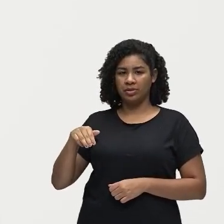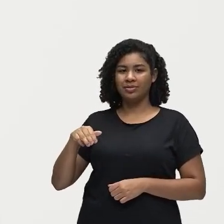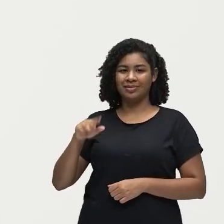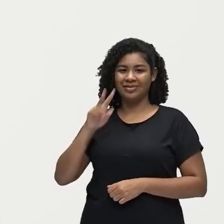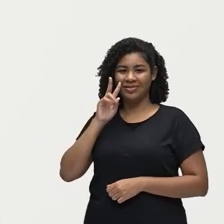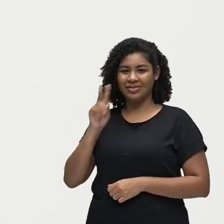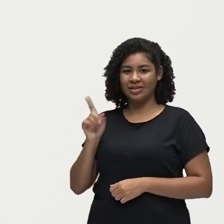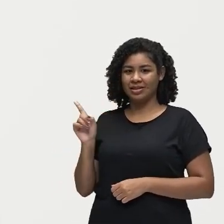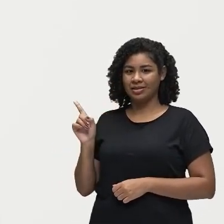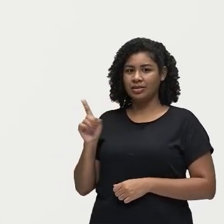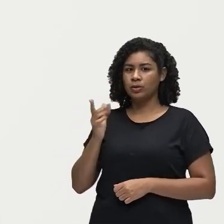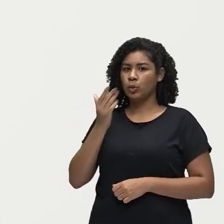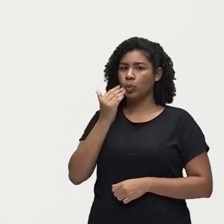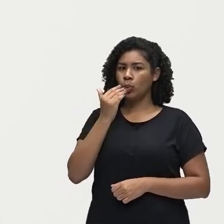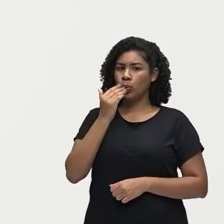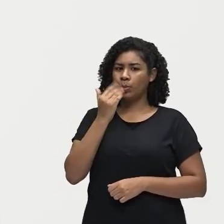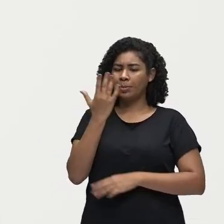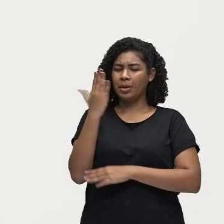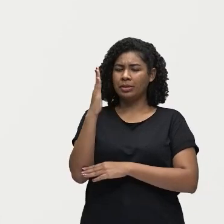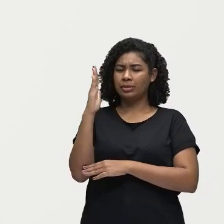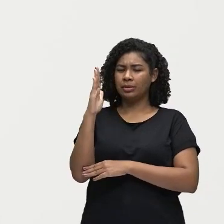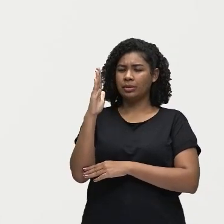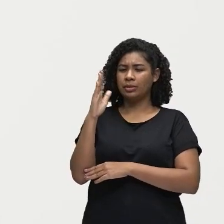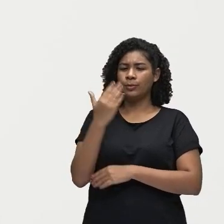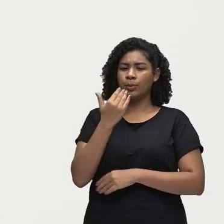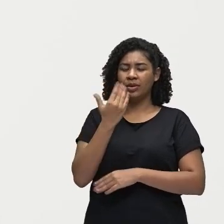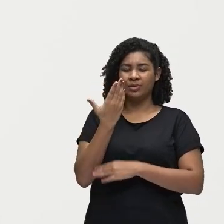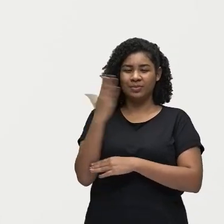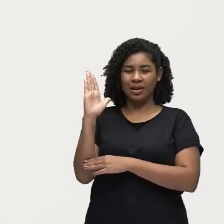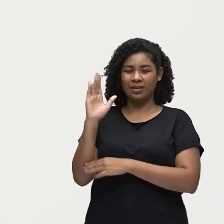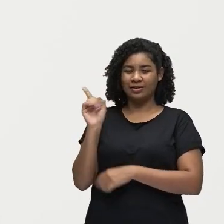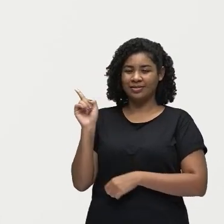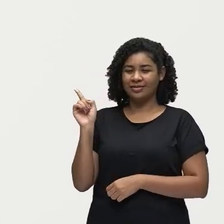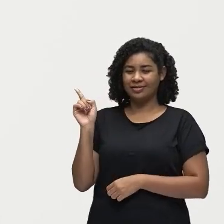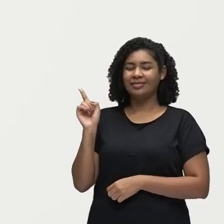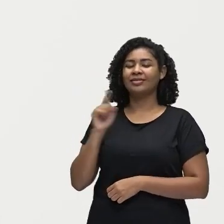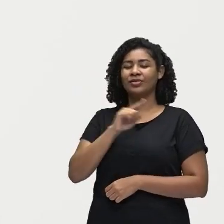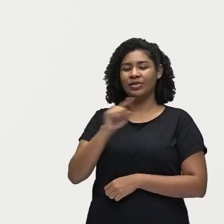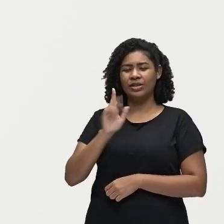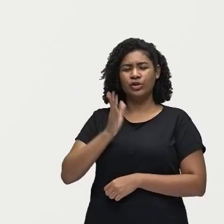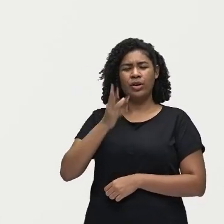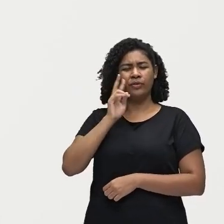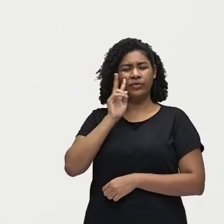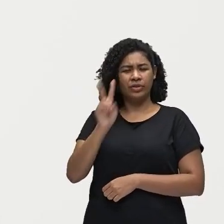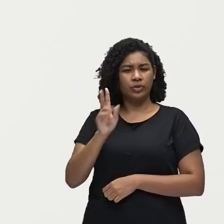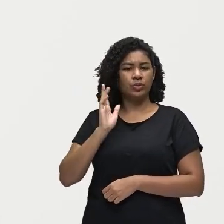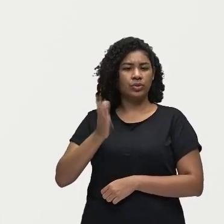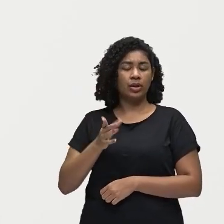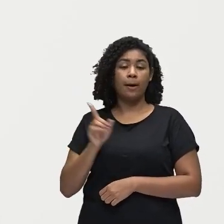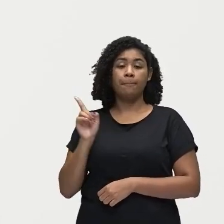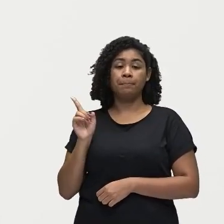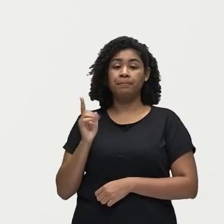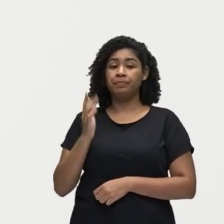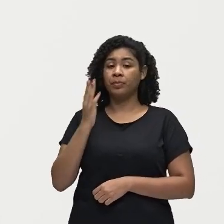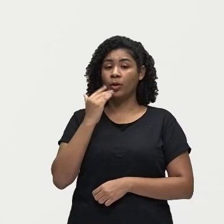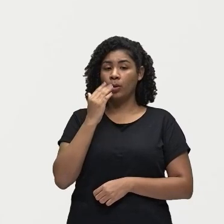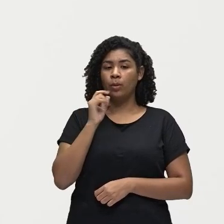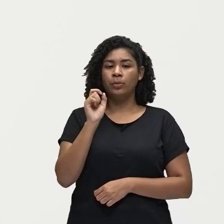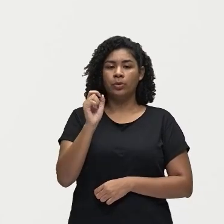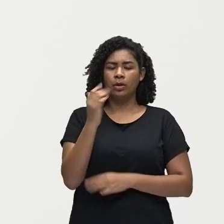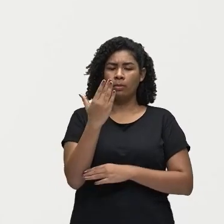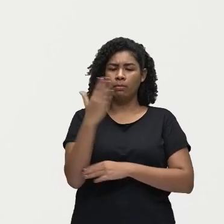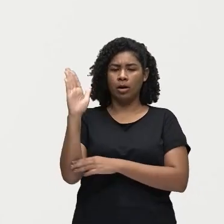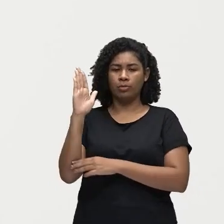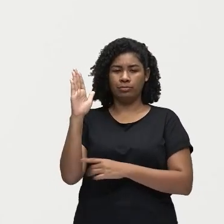aí, destruindo a madeira. Vocês com certeza já viram em algum lugar os cupins, eles se alimentam aí de celulose,